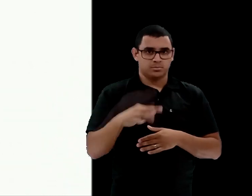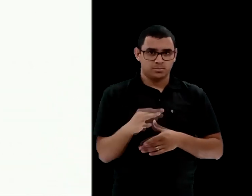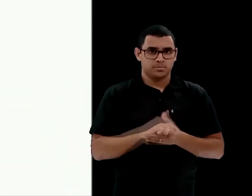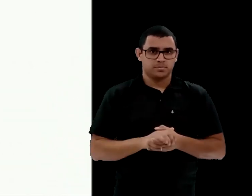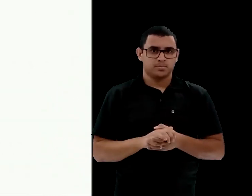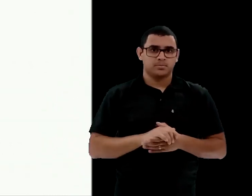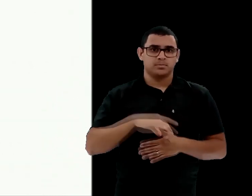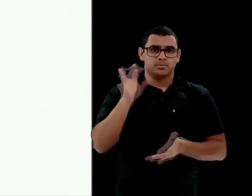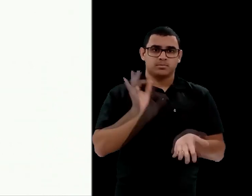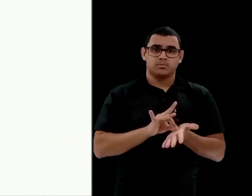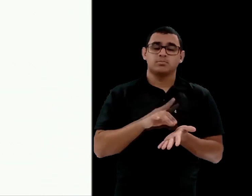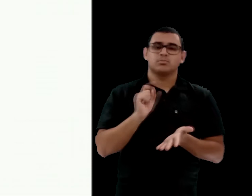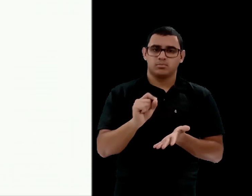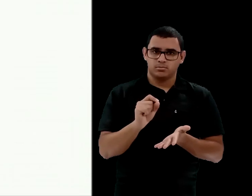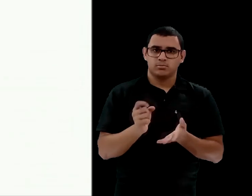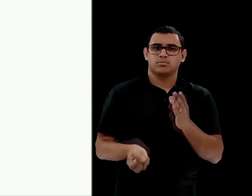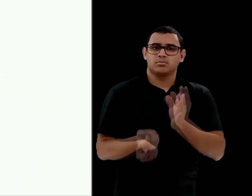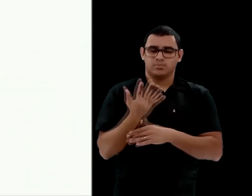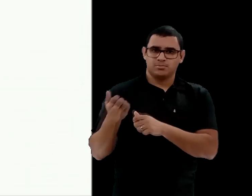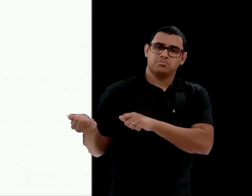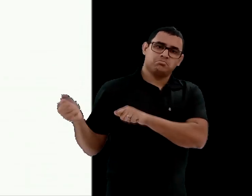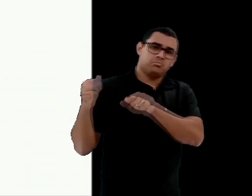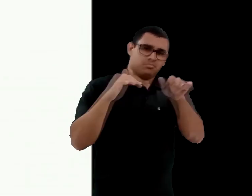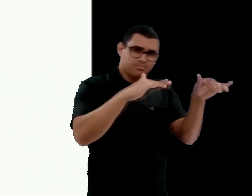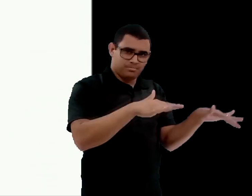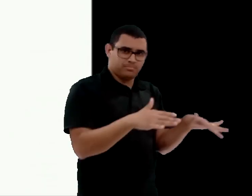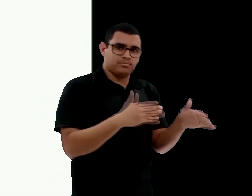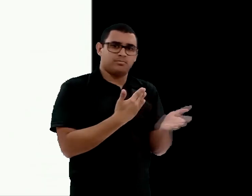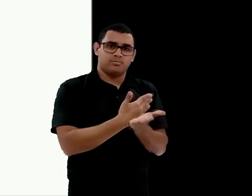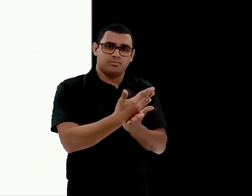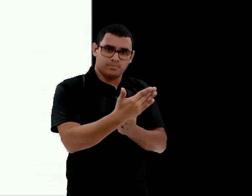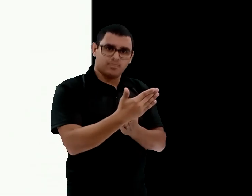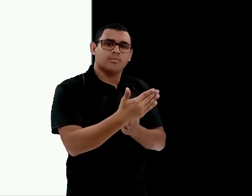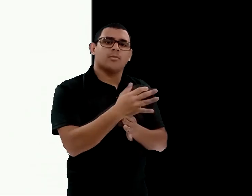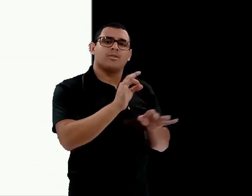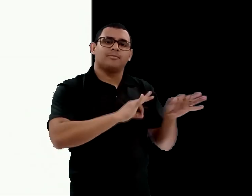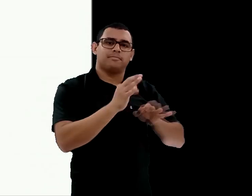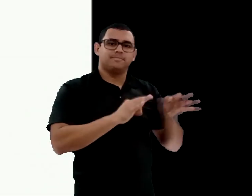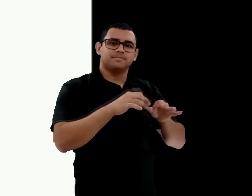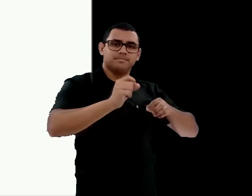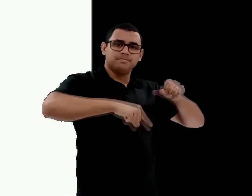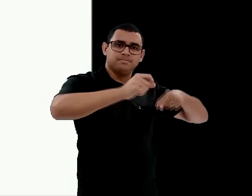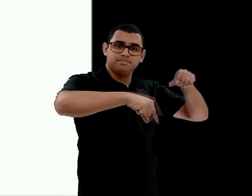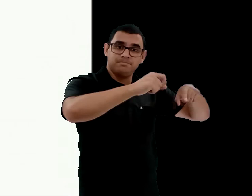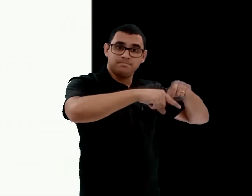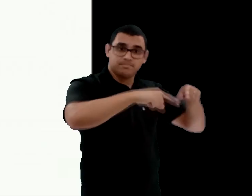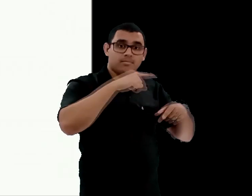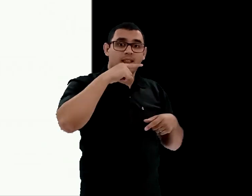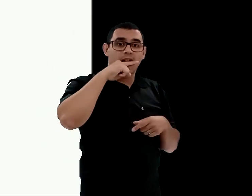1531, com, de fato, uma colonização. Eles vão implantar o cultivo de